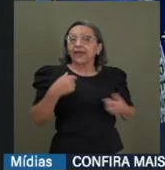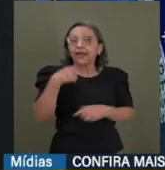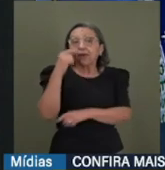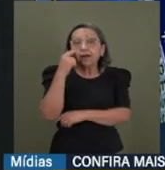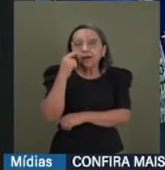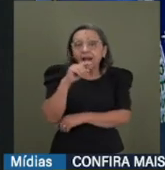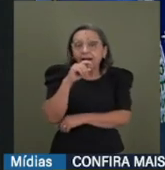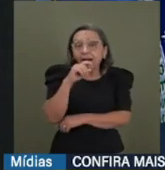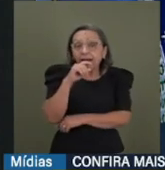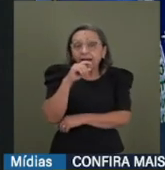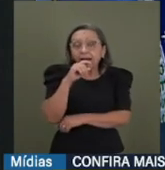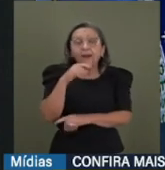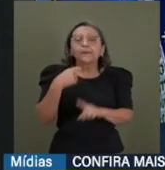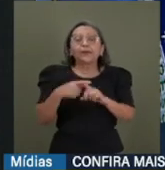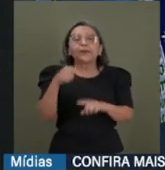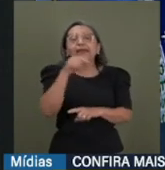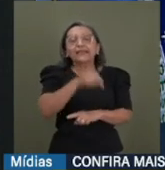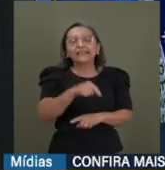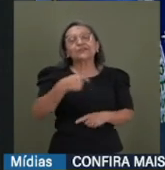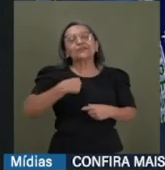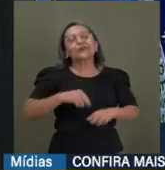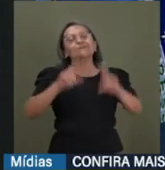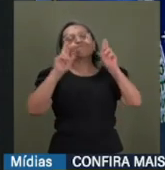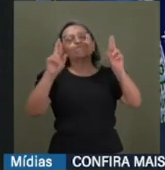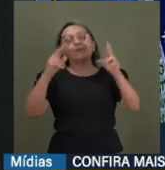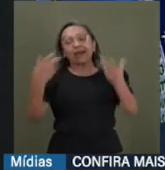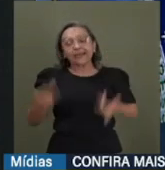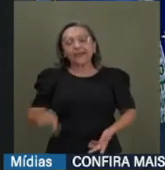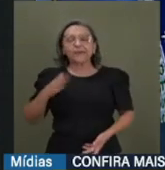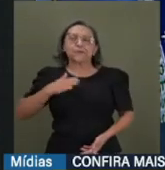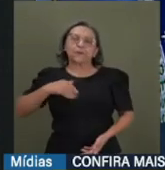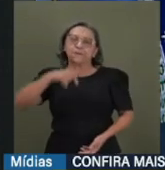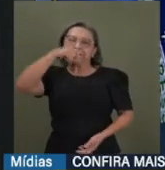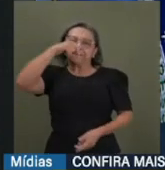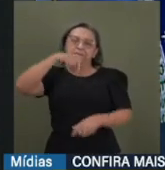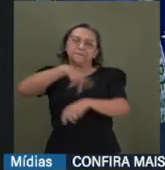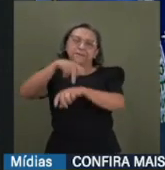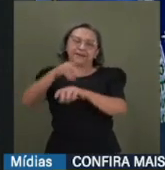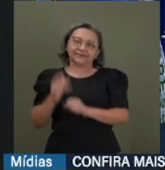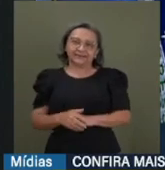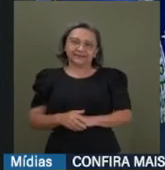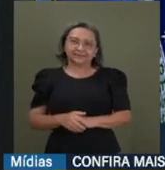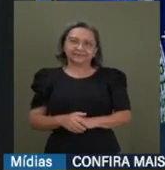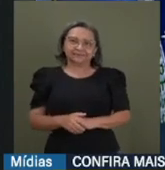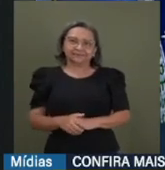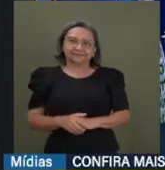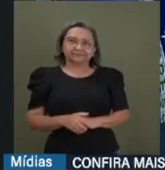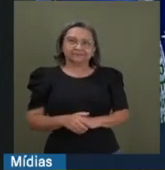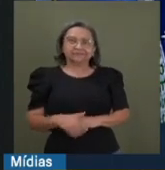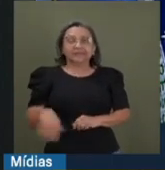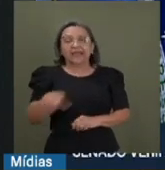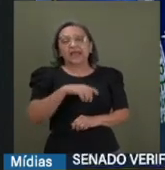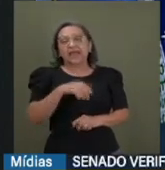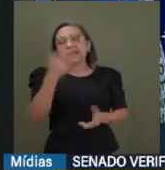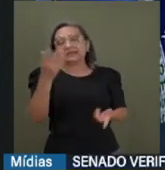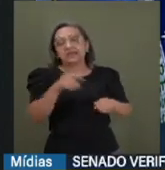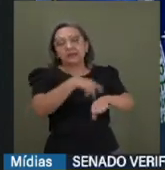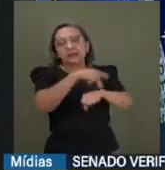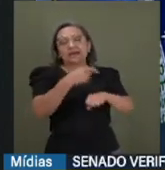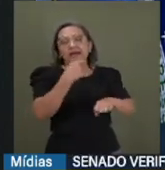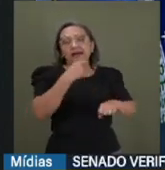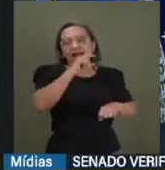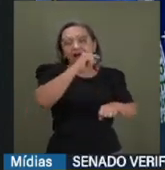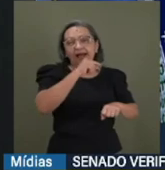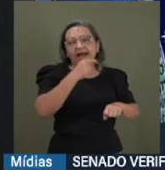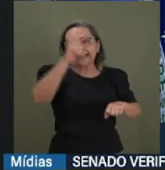inveja saudável, porque é isso que eu esperava do meu país. Esses Alemanha,